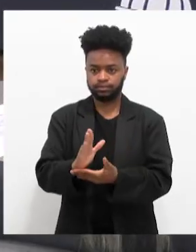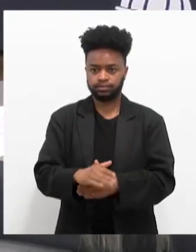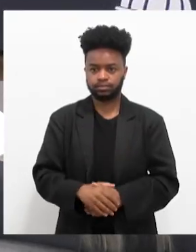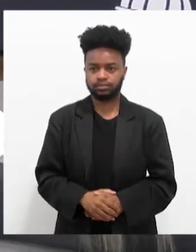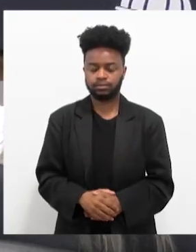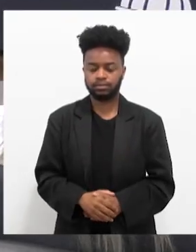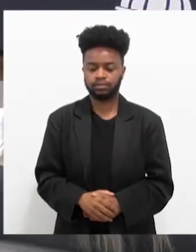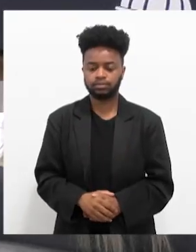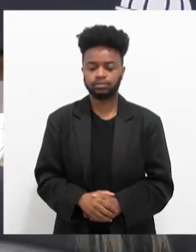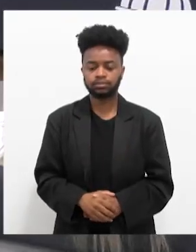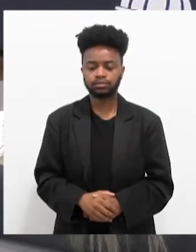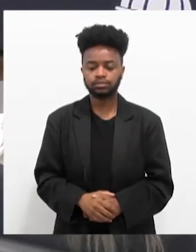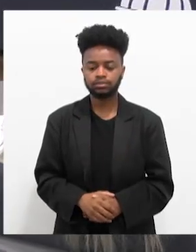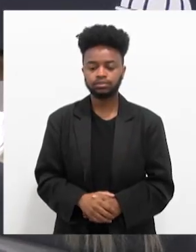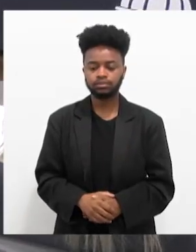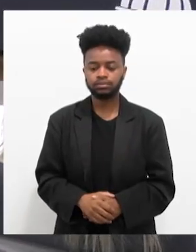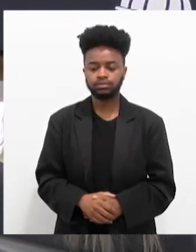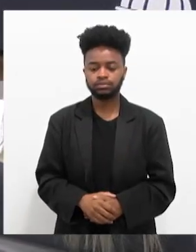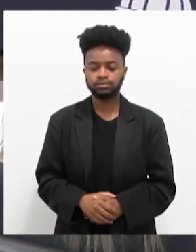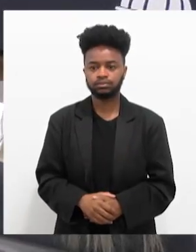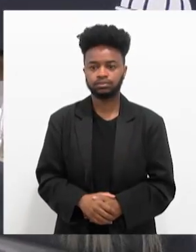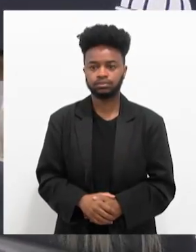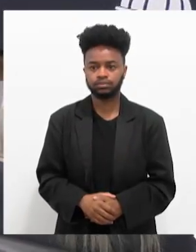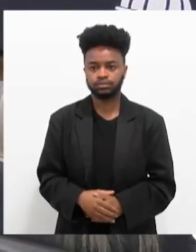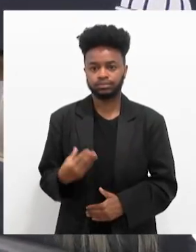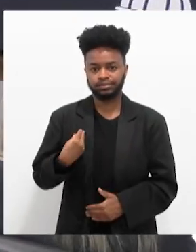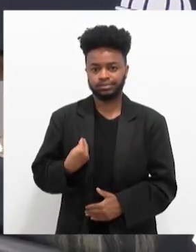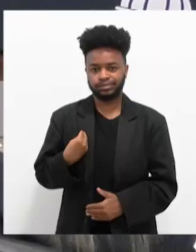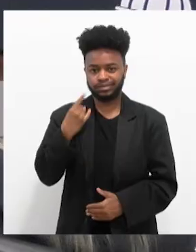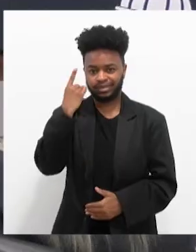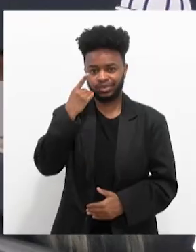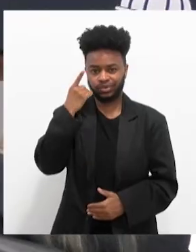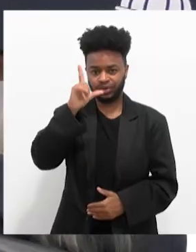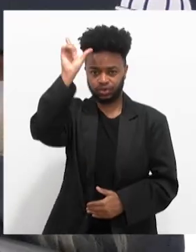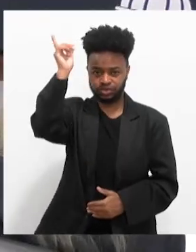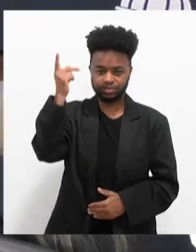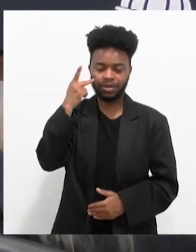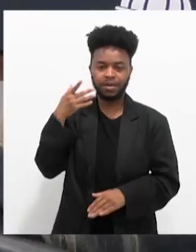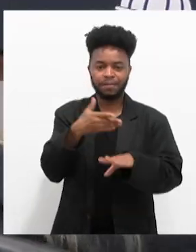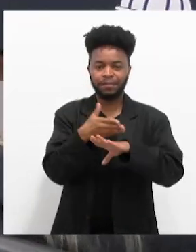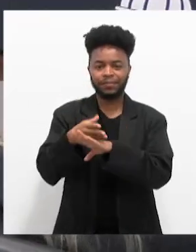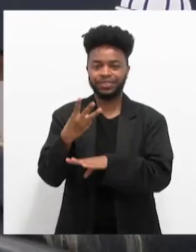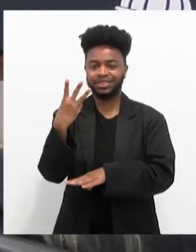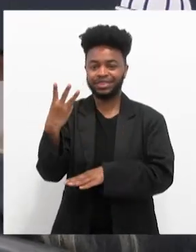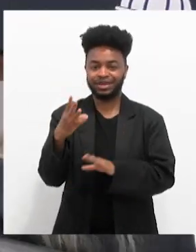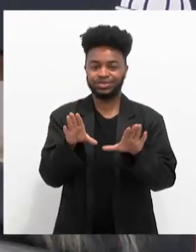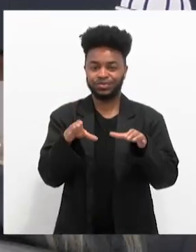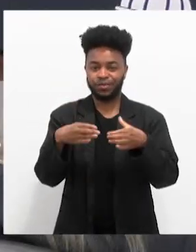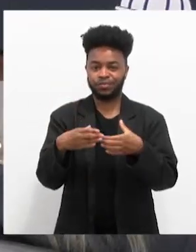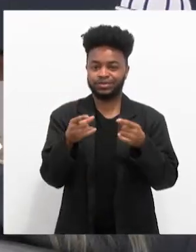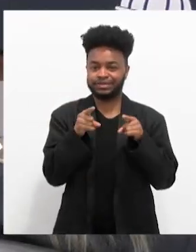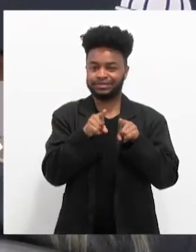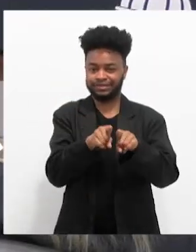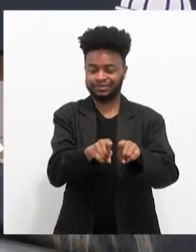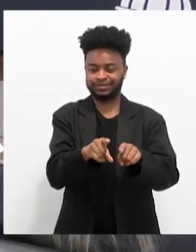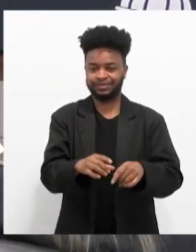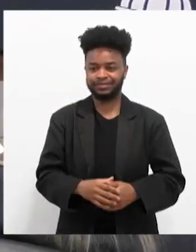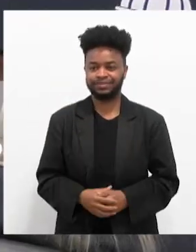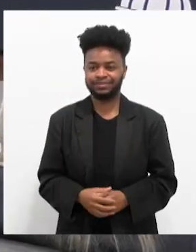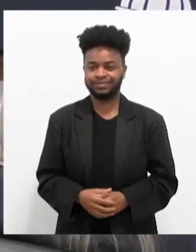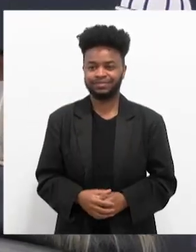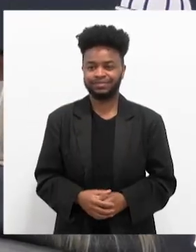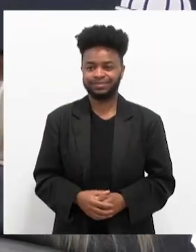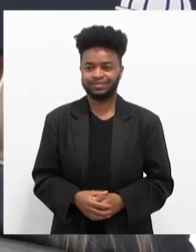aprovado. O multipresente, deputado Luiz Paulo, que estava em 3 comissões simultâneas. Eu estava representando